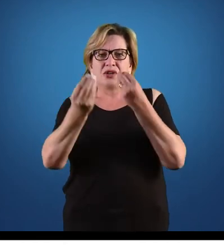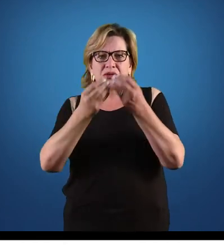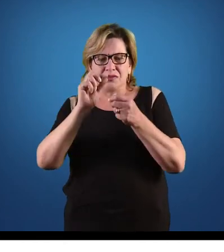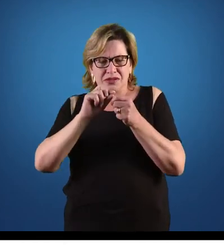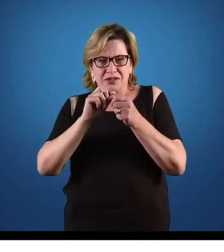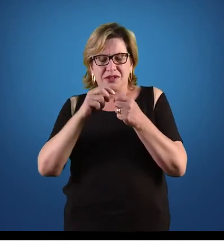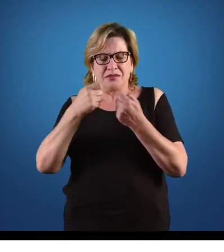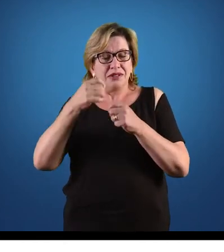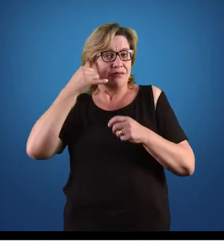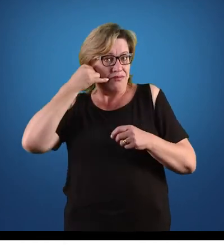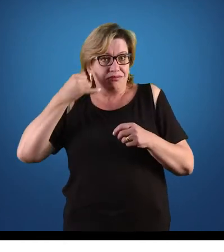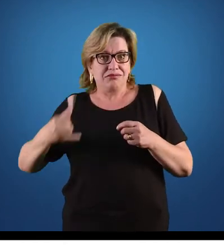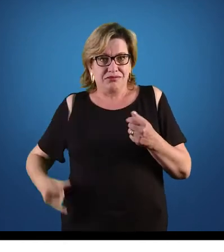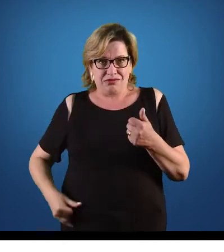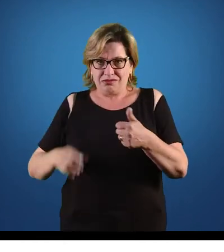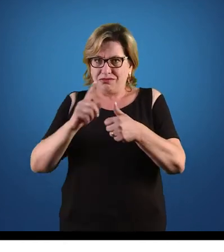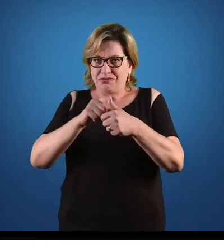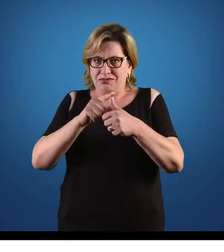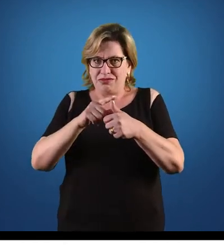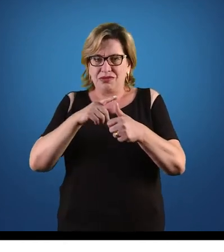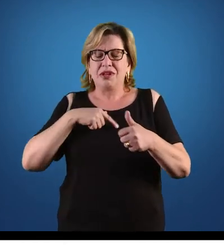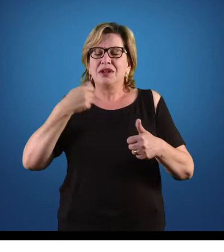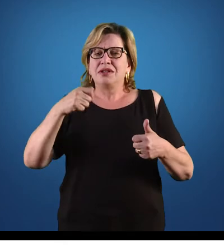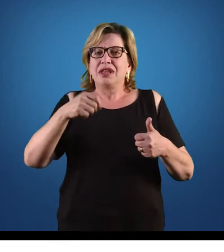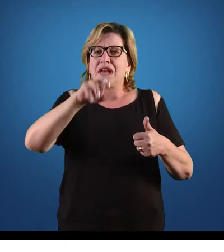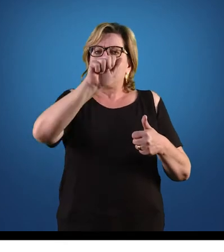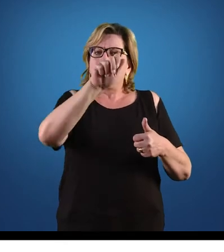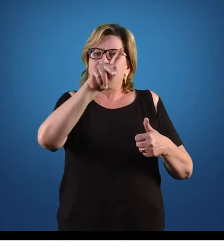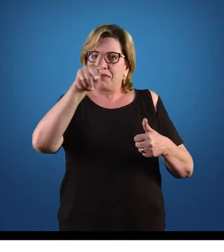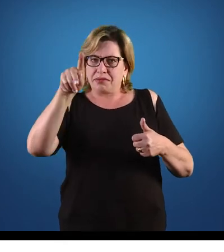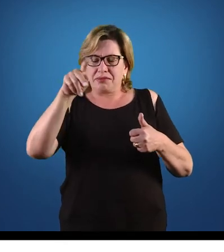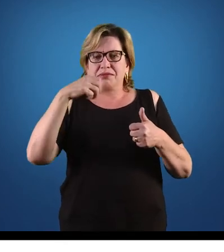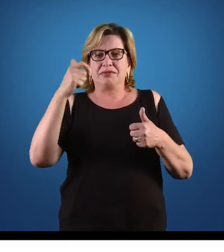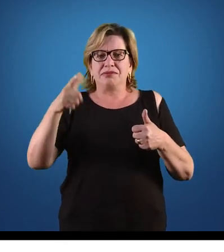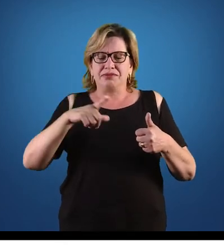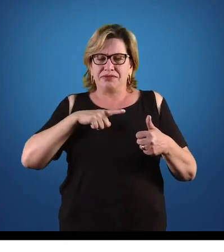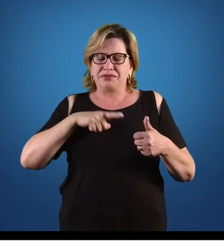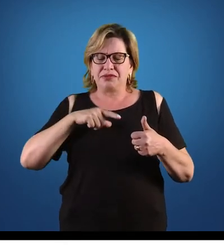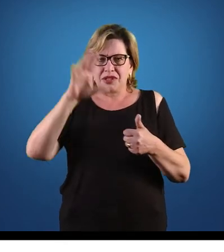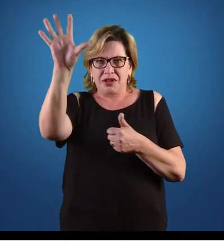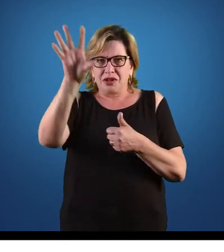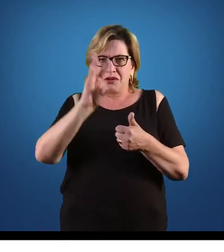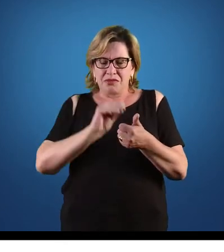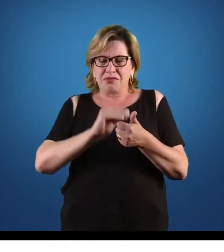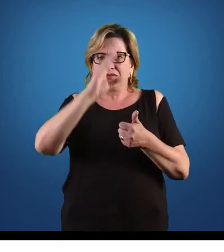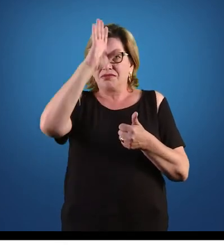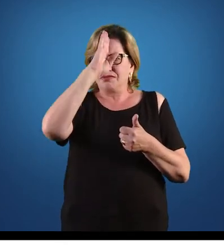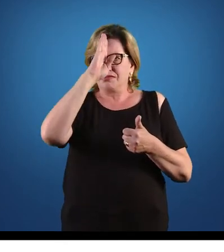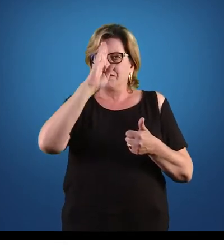do celular, obviamente. Tem um aplicativo que vocês devem baixar gratuitamente